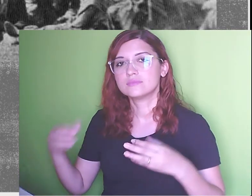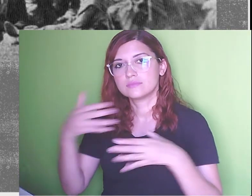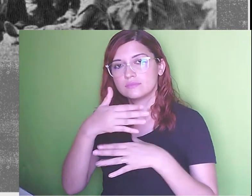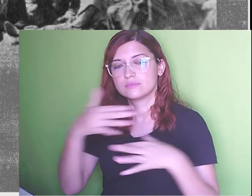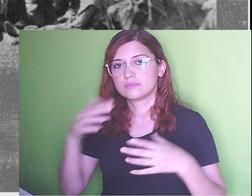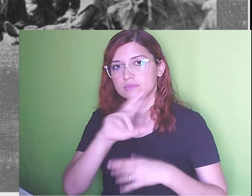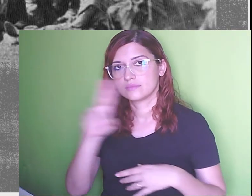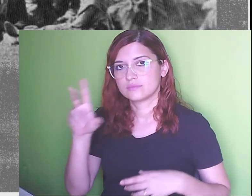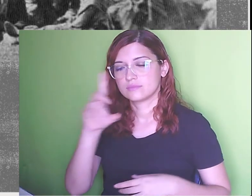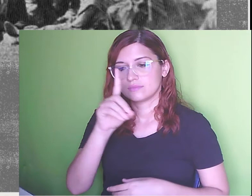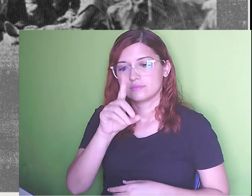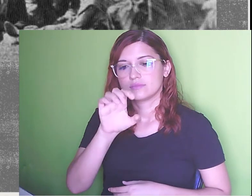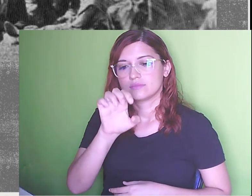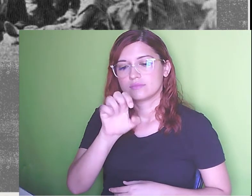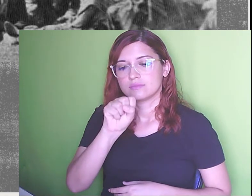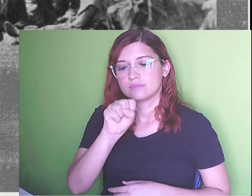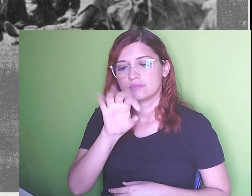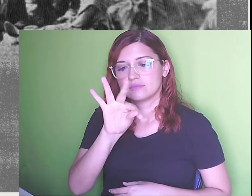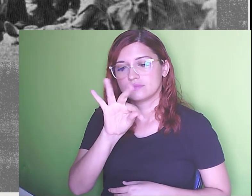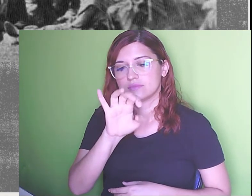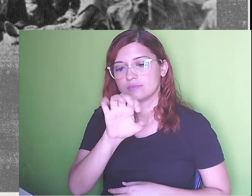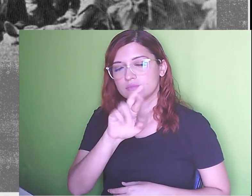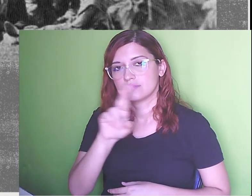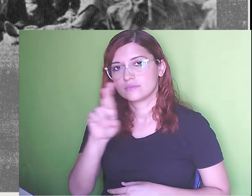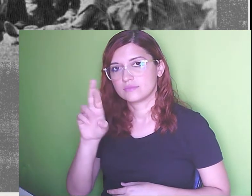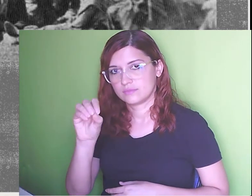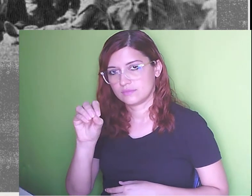na cidade de Desterro.